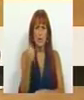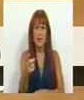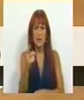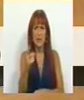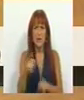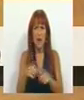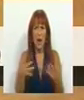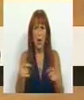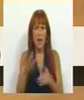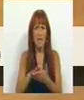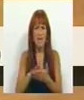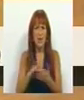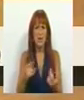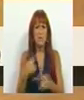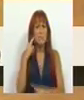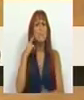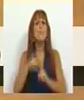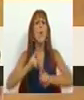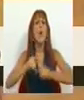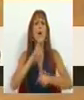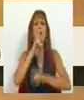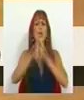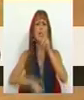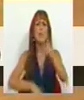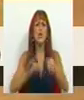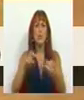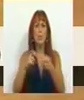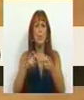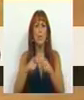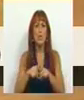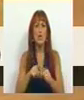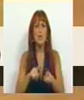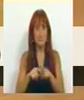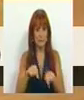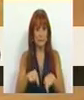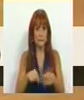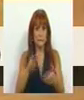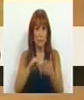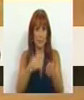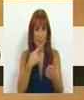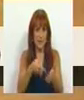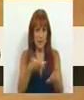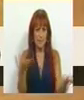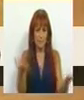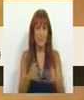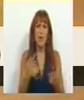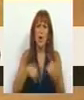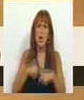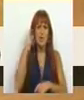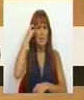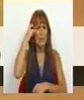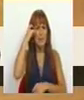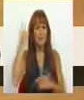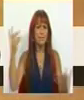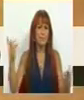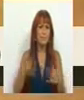132/2006, que está neste momento em vigor e que visa precisamente responder a problemas que são aqui suscitados por esta petição. Nós pensamos